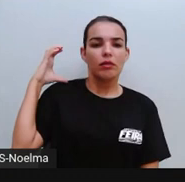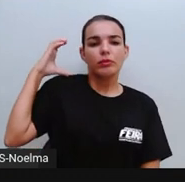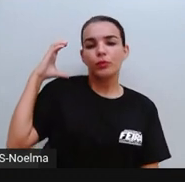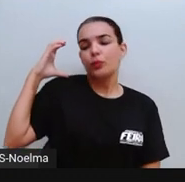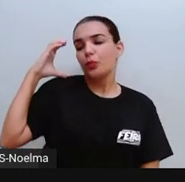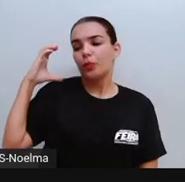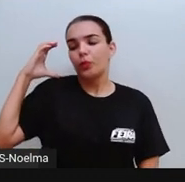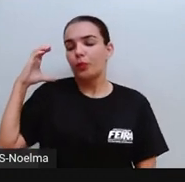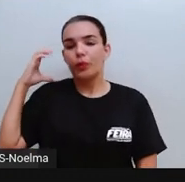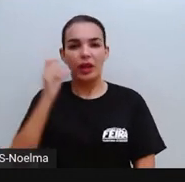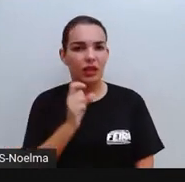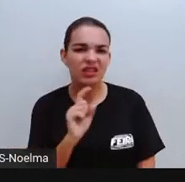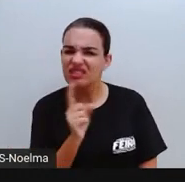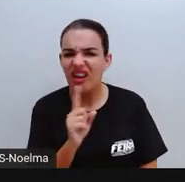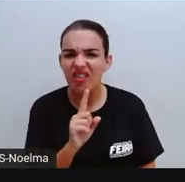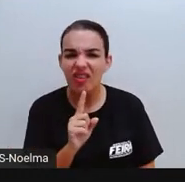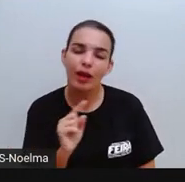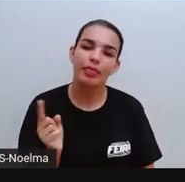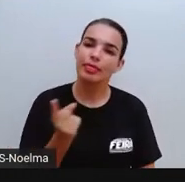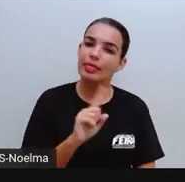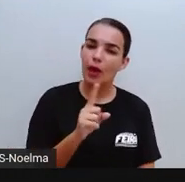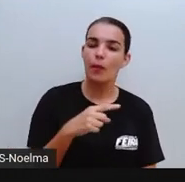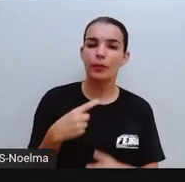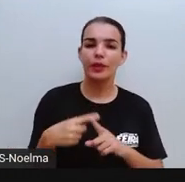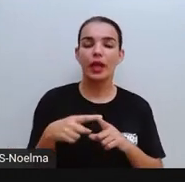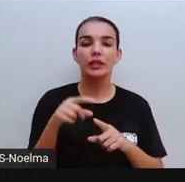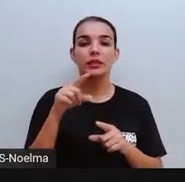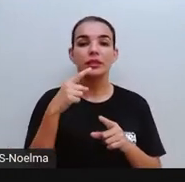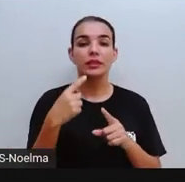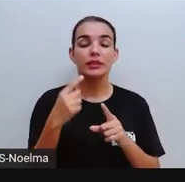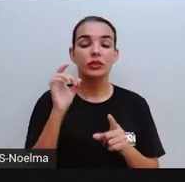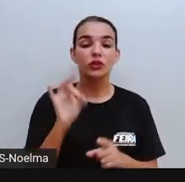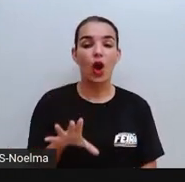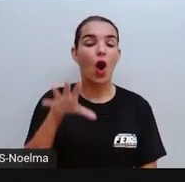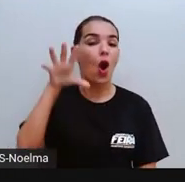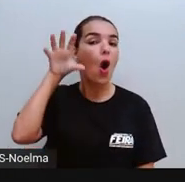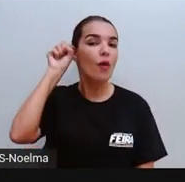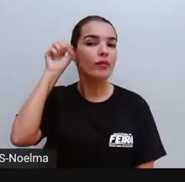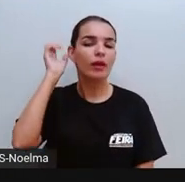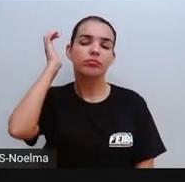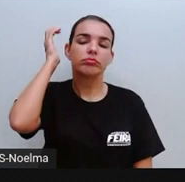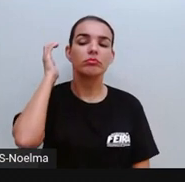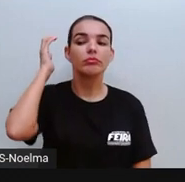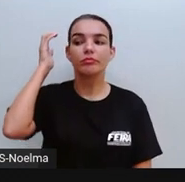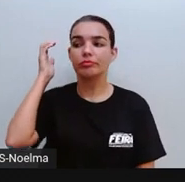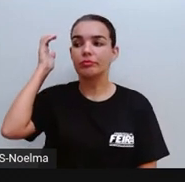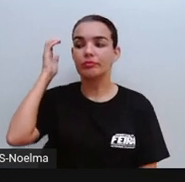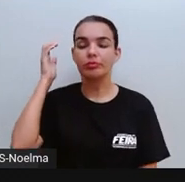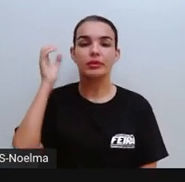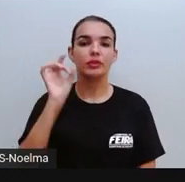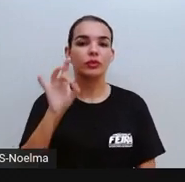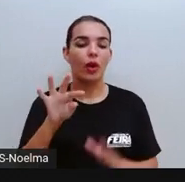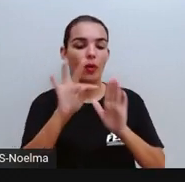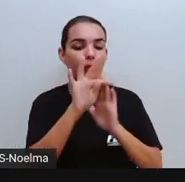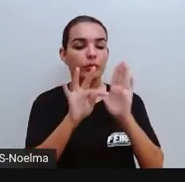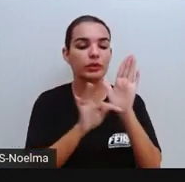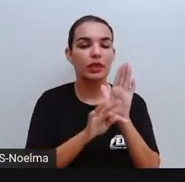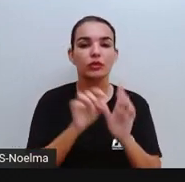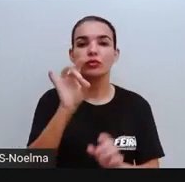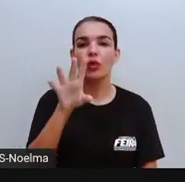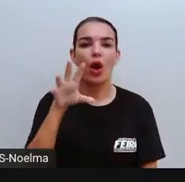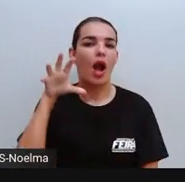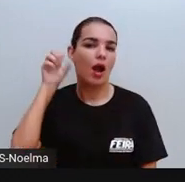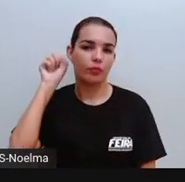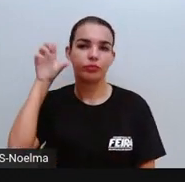não porque na rádio Nós não vemos na rádio nós só ouvimos então ele já vai ser um texto em forma